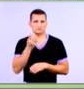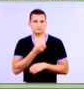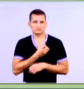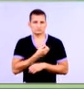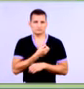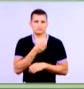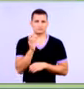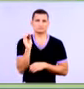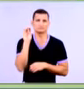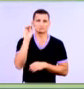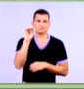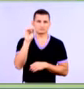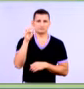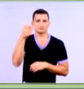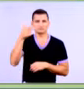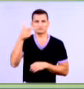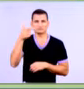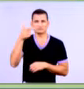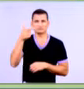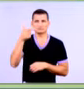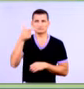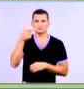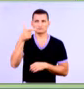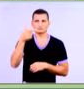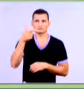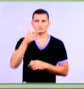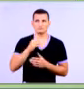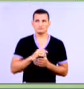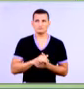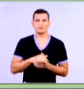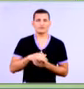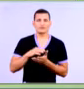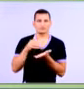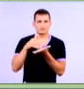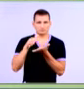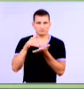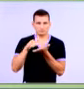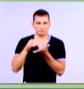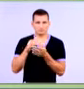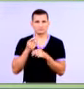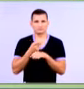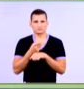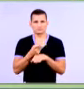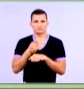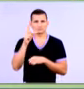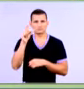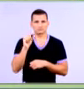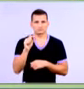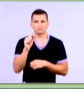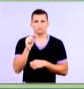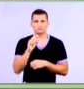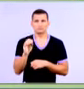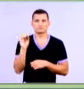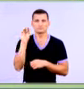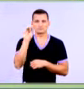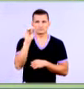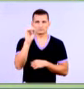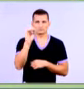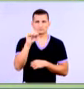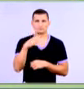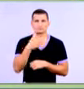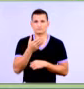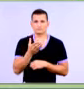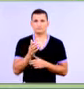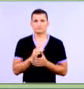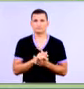eu coloco na segunda posição aqui. Desse restante aqui, eu procuro o menor elemento e coloco aqui. Então, você vê,